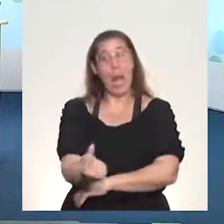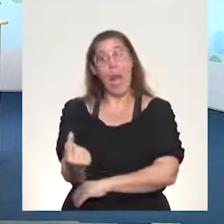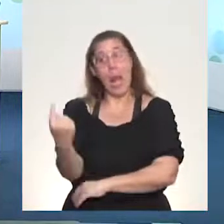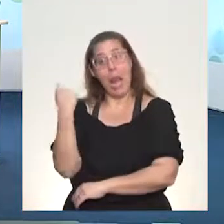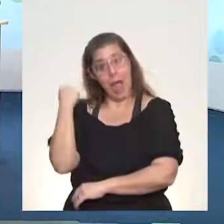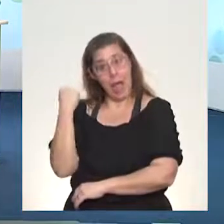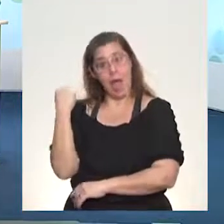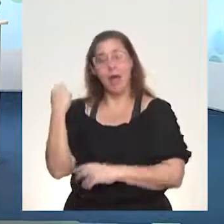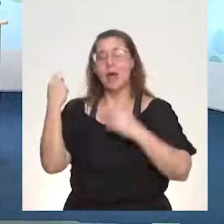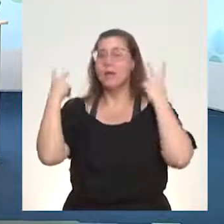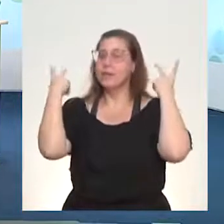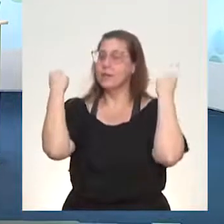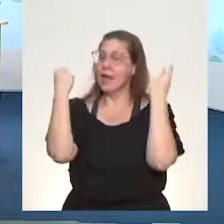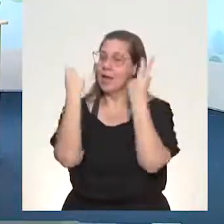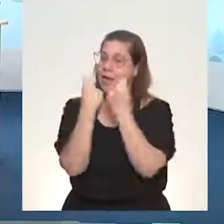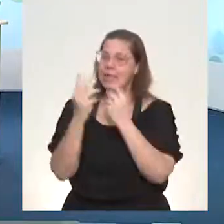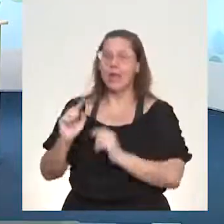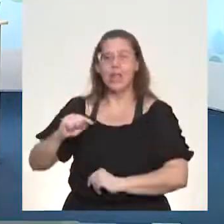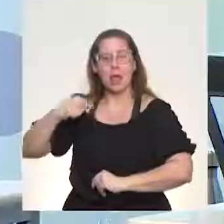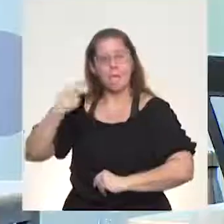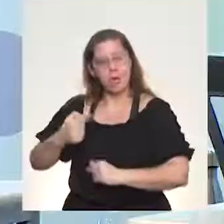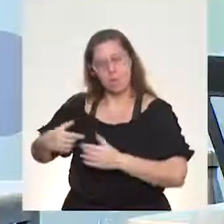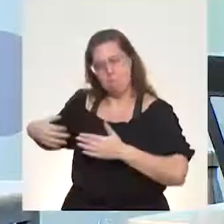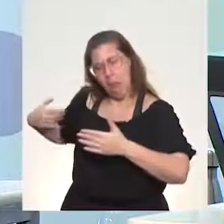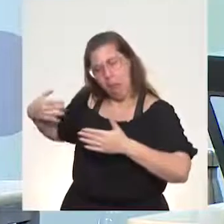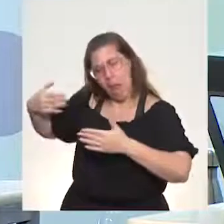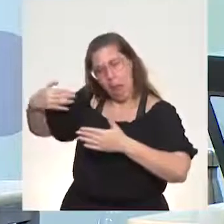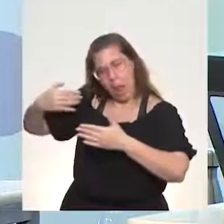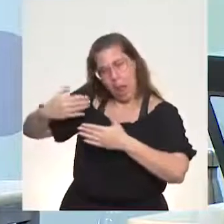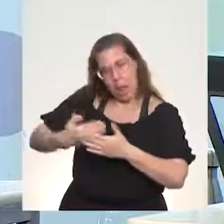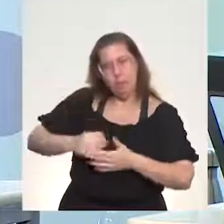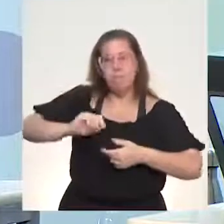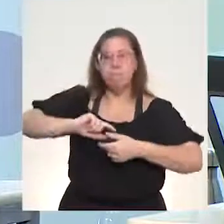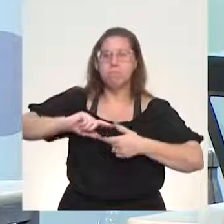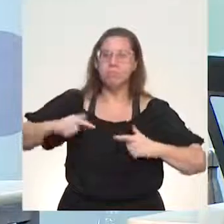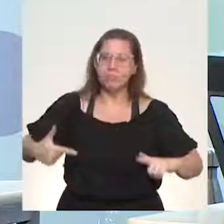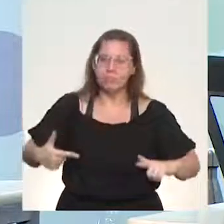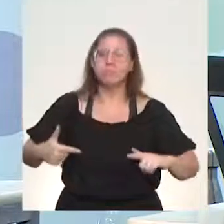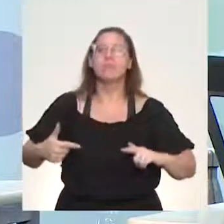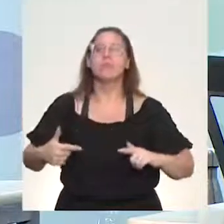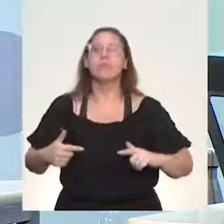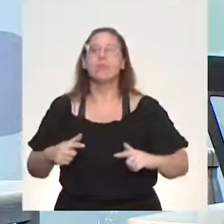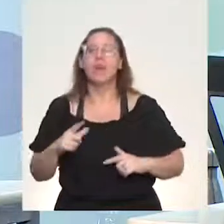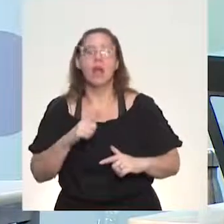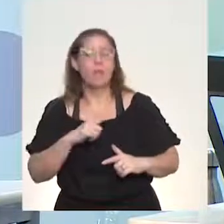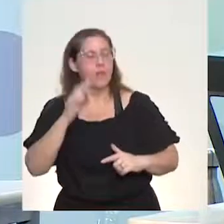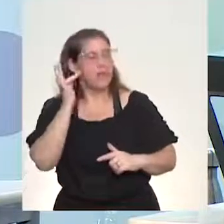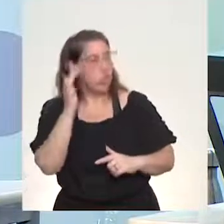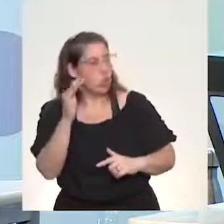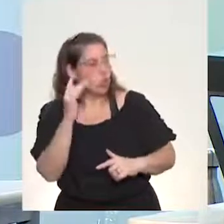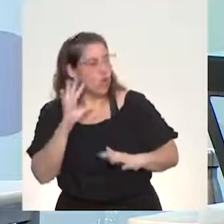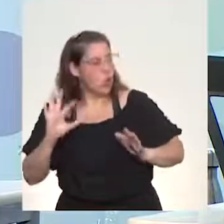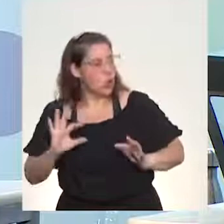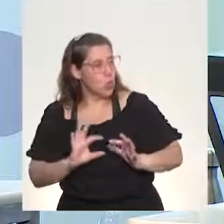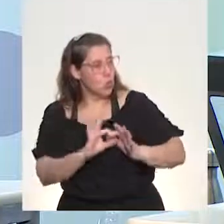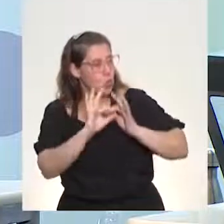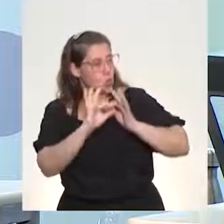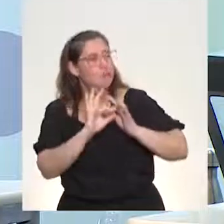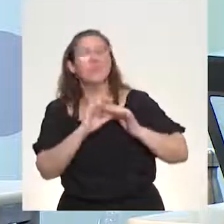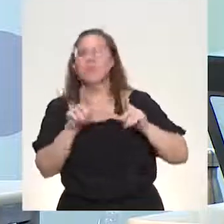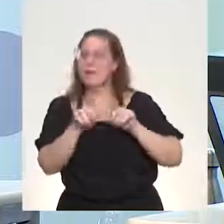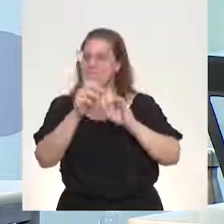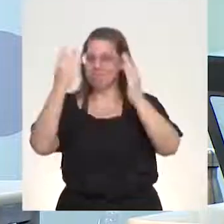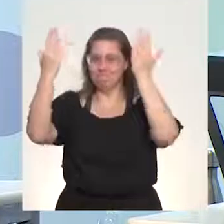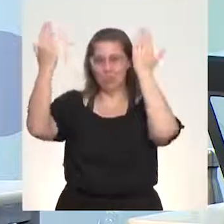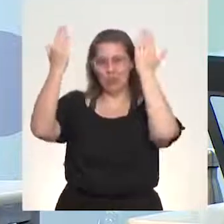Grécia. Né? Depois, quando a gente chega na modernidade, a filosofia está naquele bate-papo assim, ó, com a psicologia,